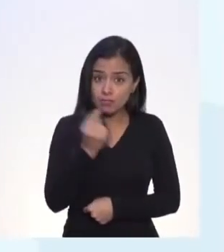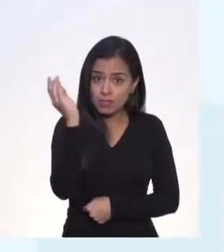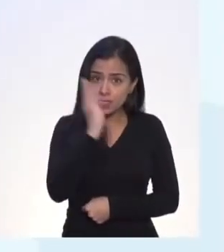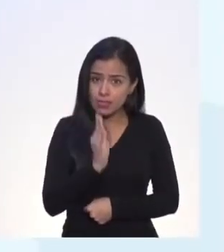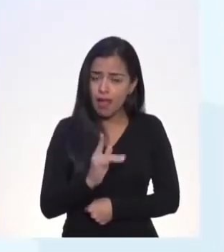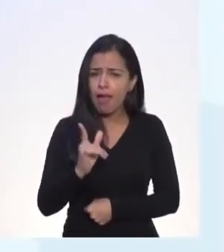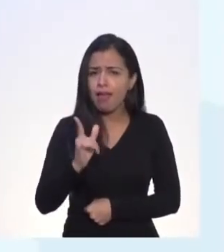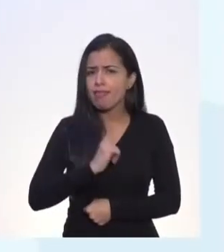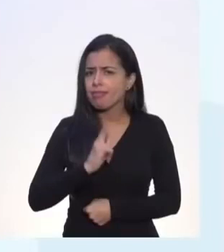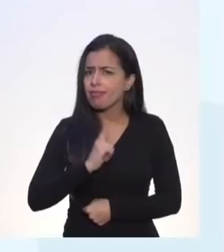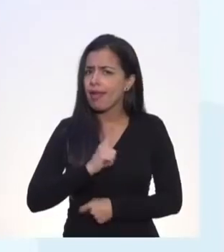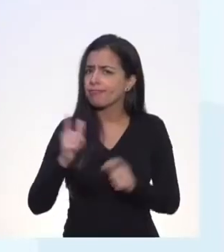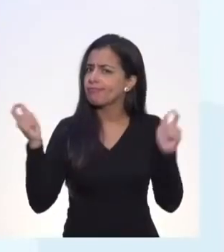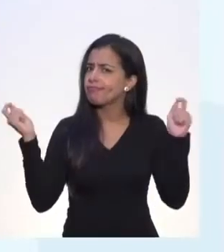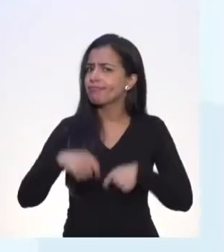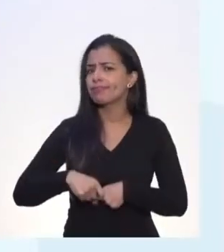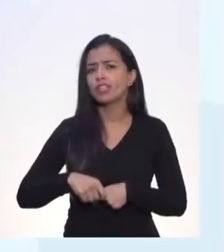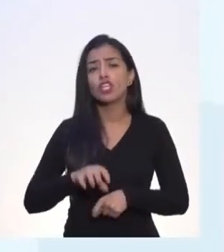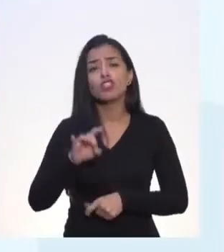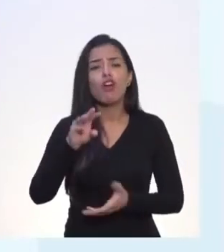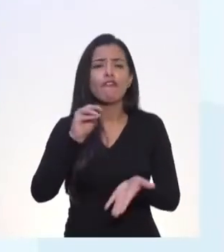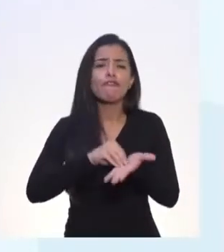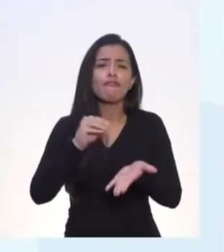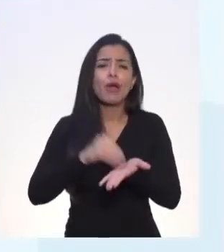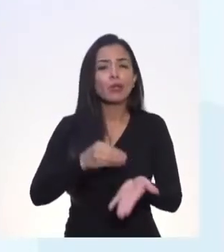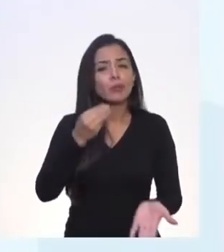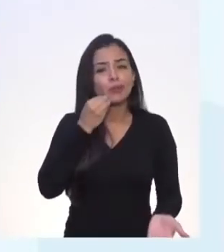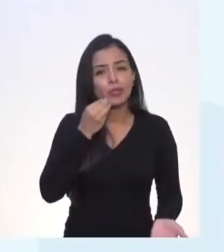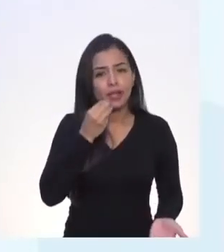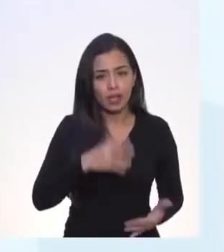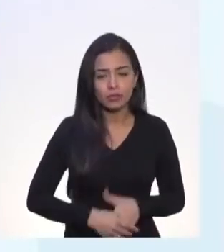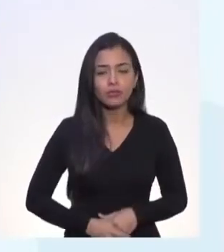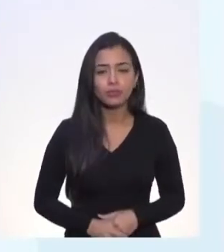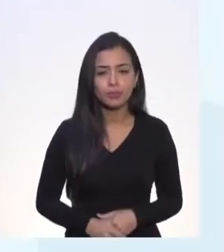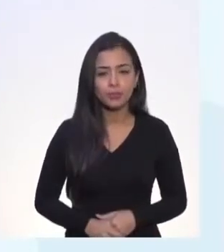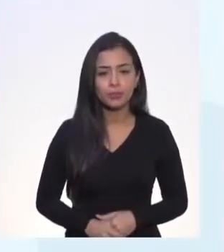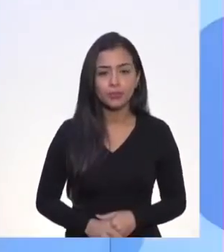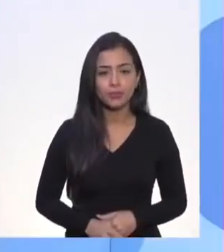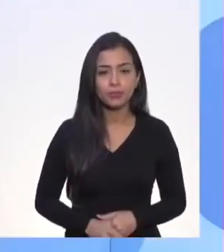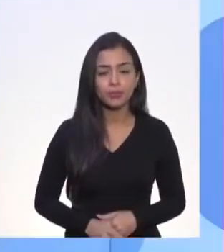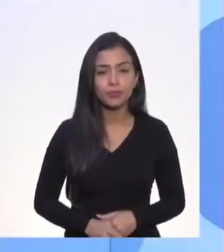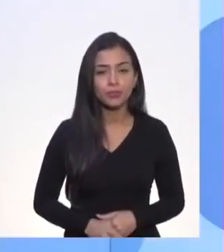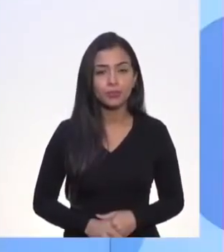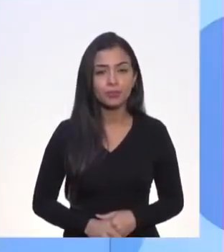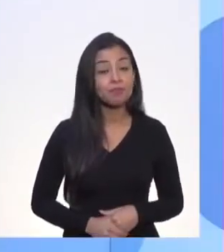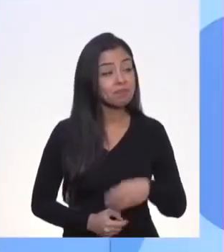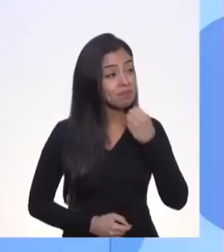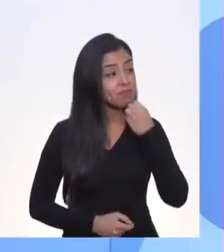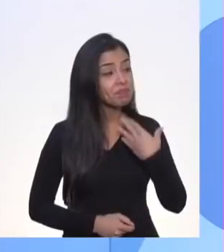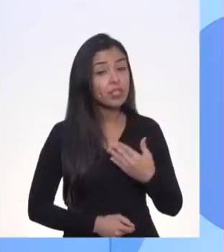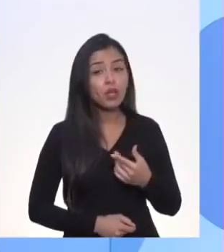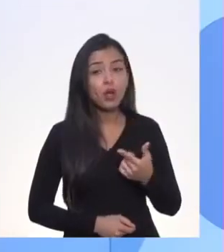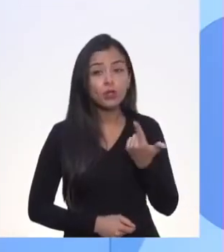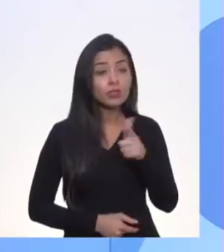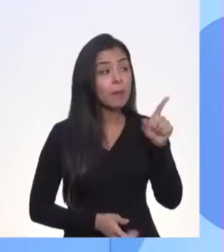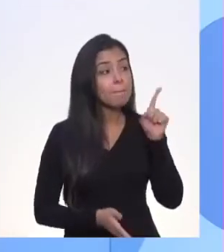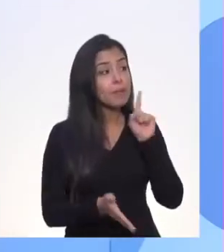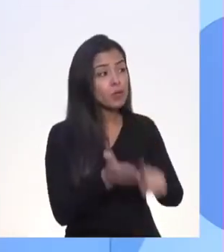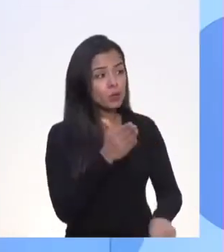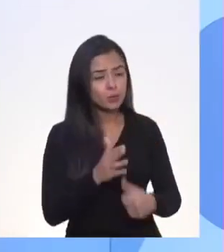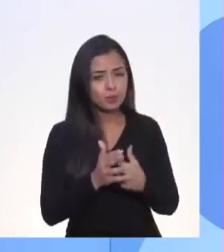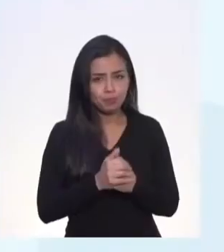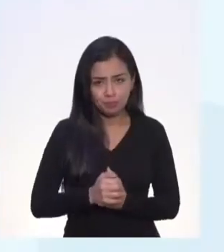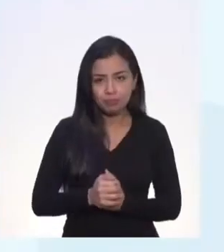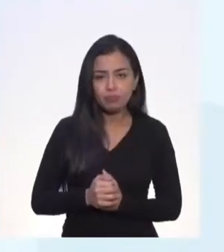muito potencial. Só nos faltam oportunidades. Muito bem. Mais uma pergunta. Que conselho